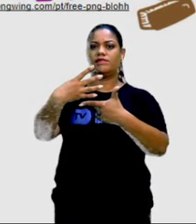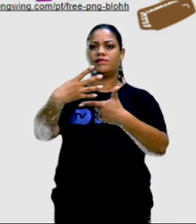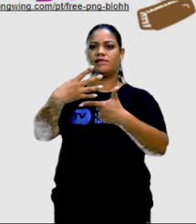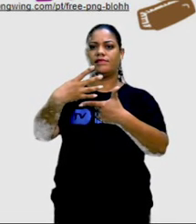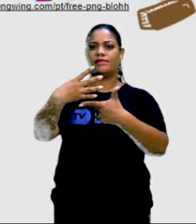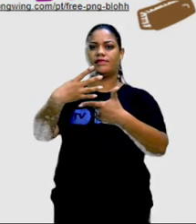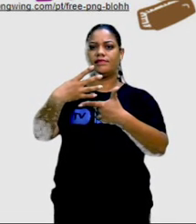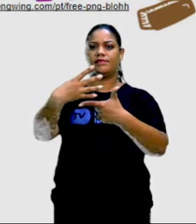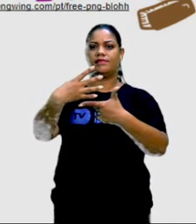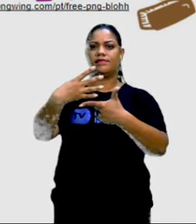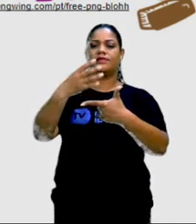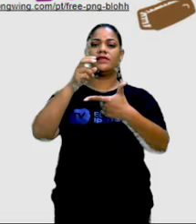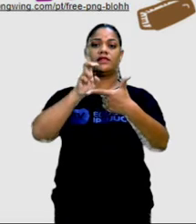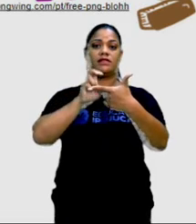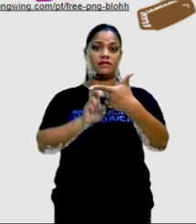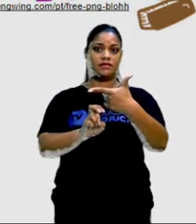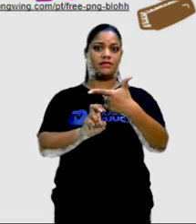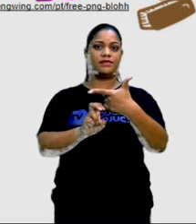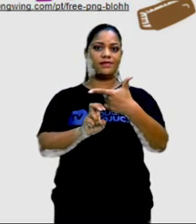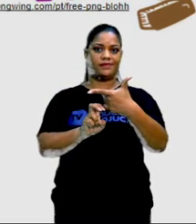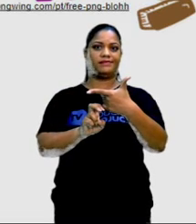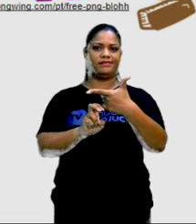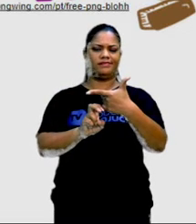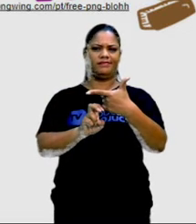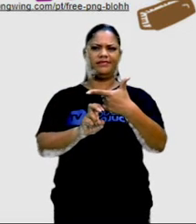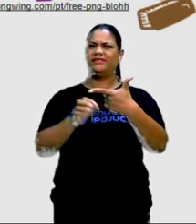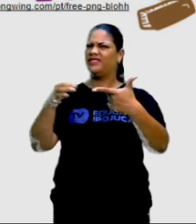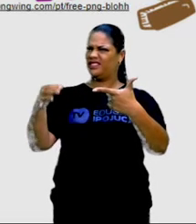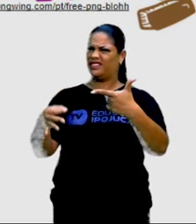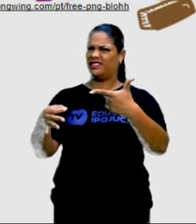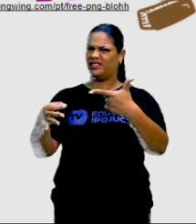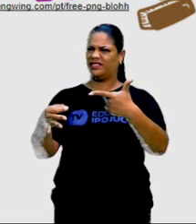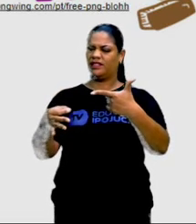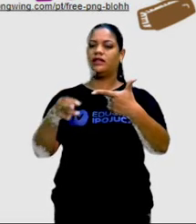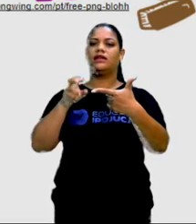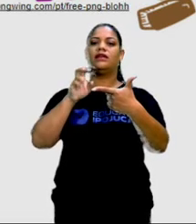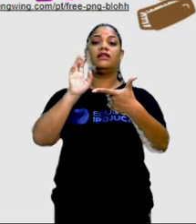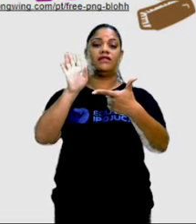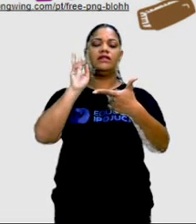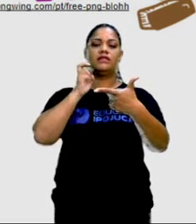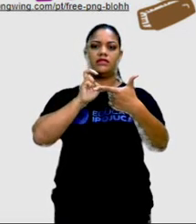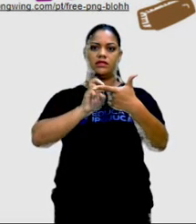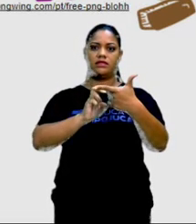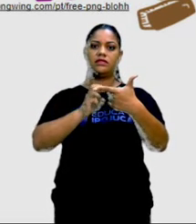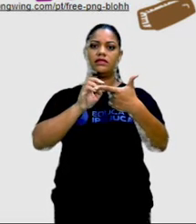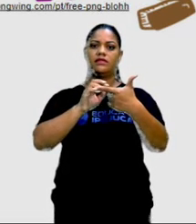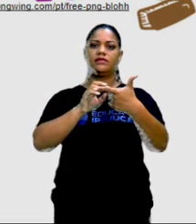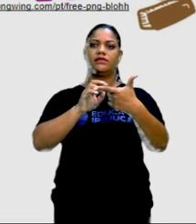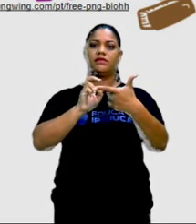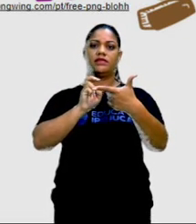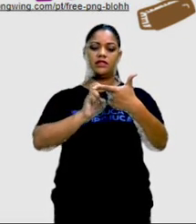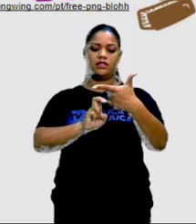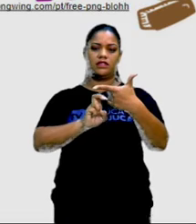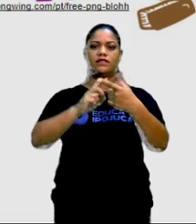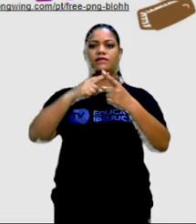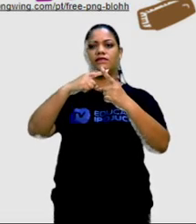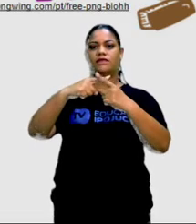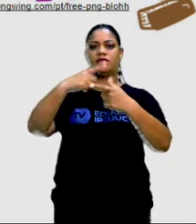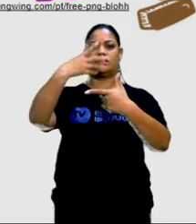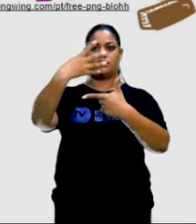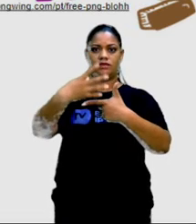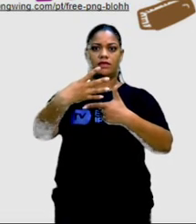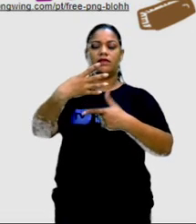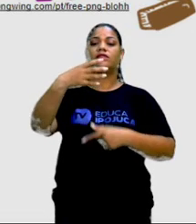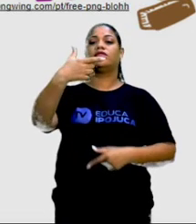para 4 vai ser 5. Será que isso está certo? E vamos lá, 4 vezes 5,